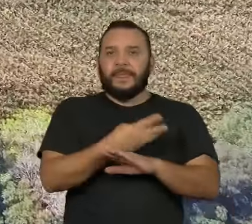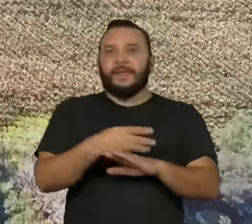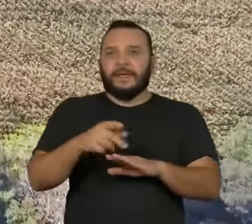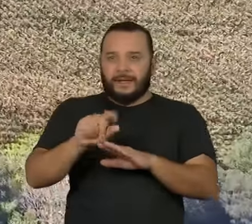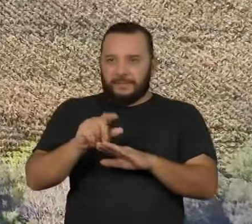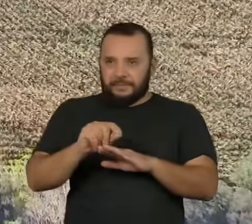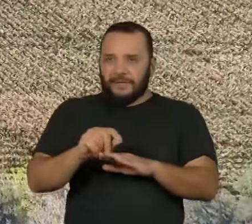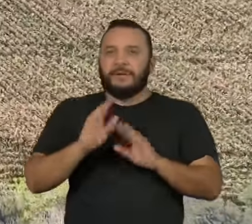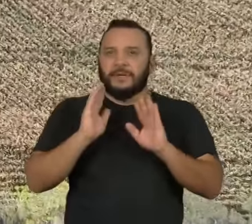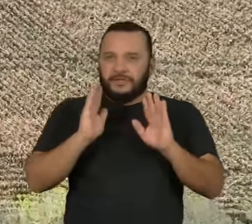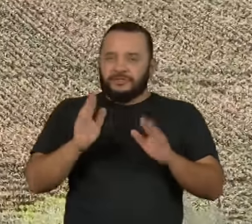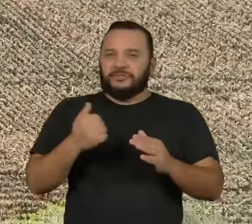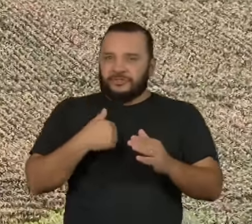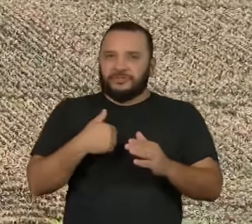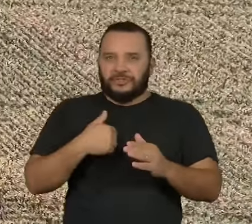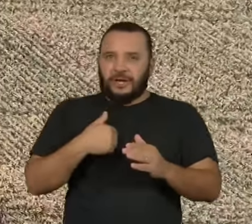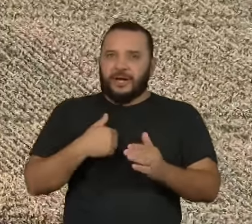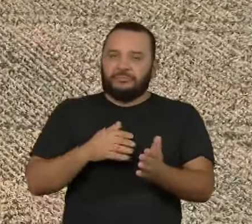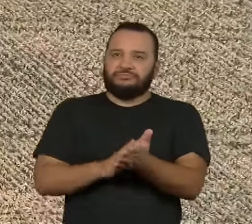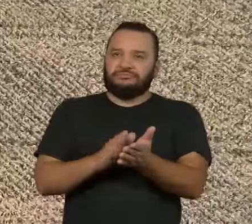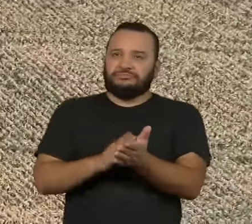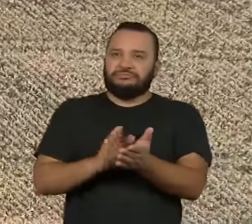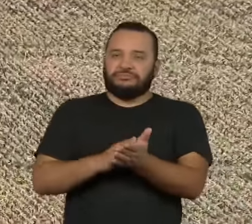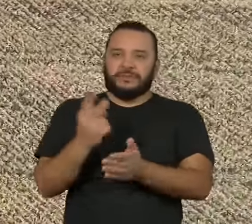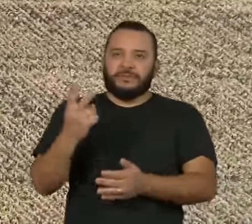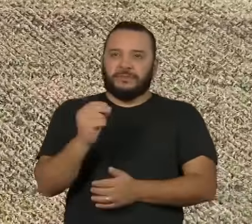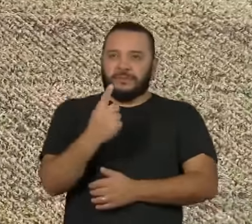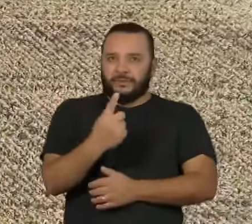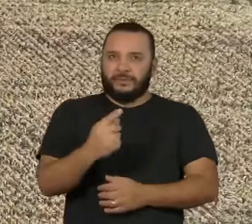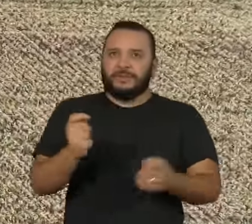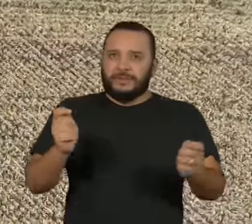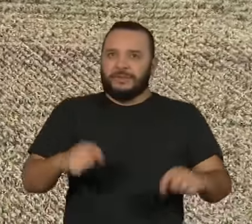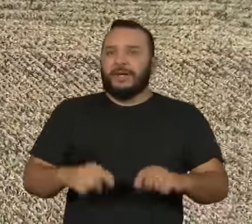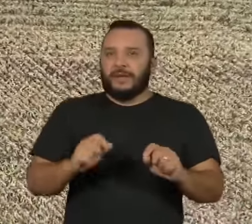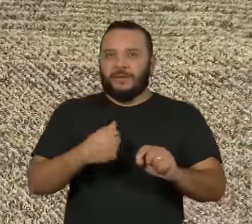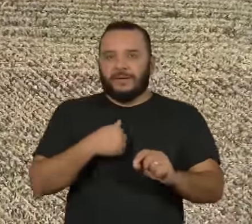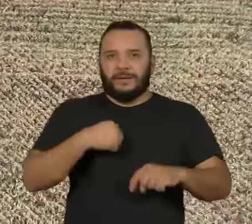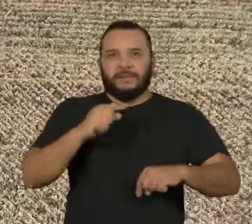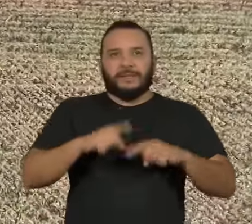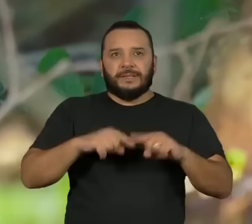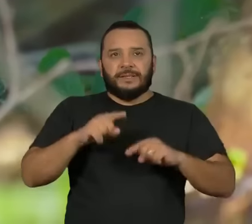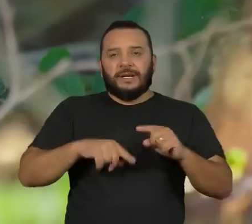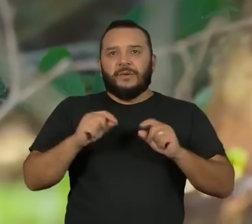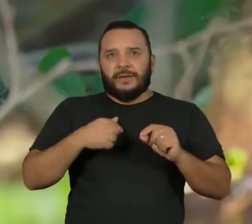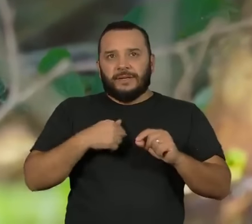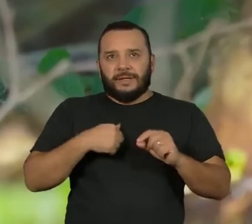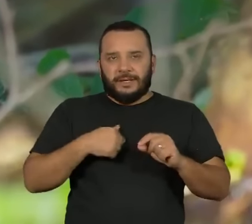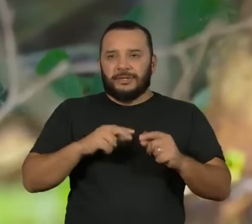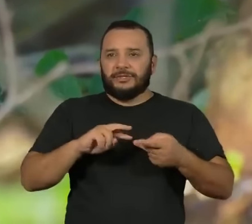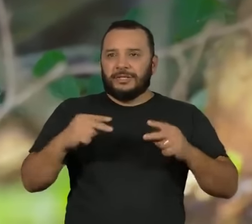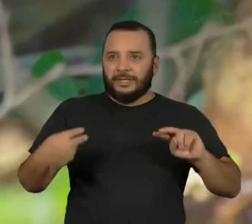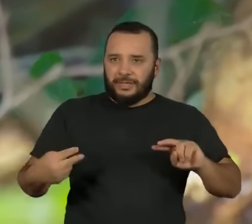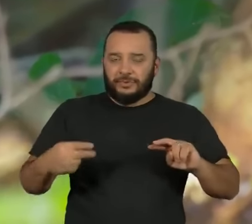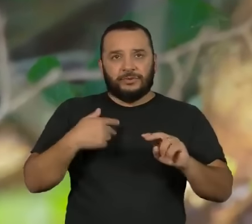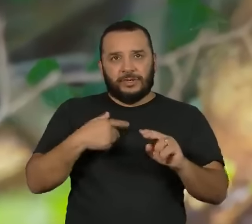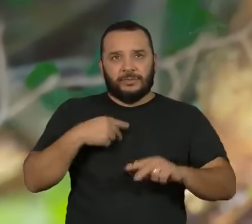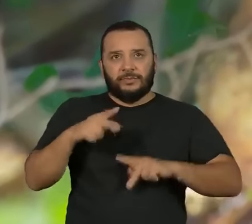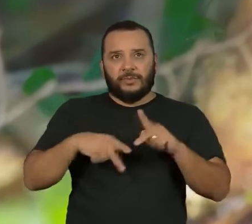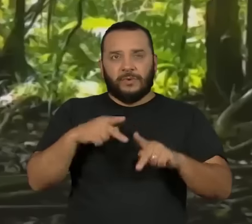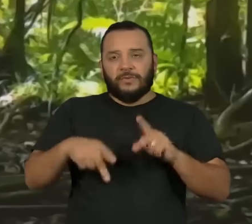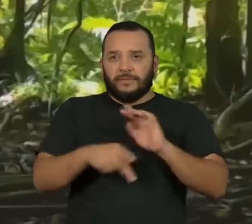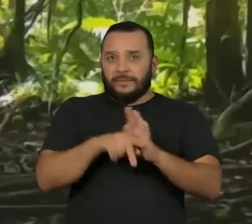em 2001. Uma das funções dele é possibilitar a troca de material genético entre as populações de animais,